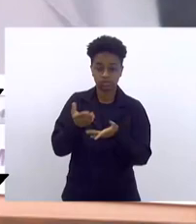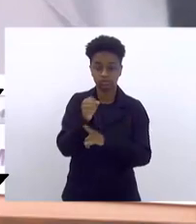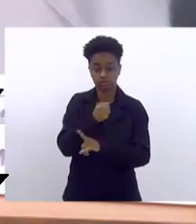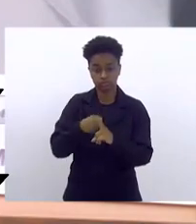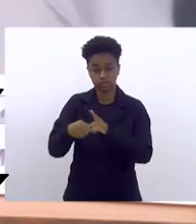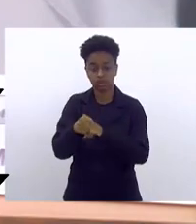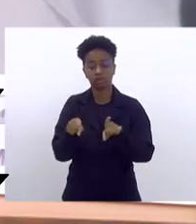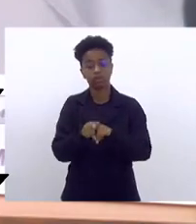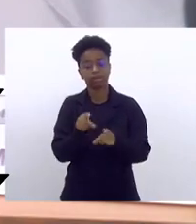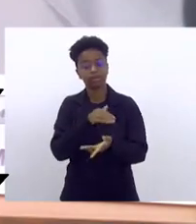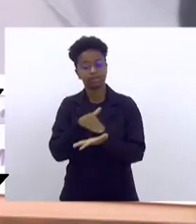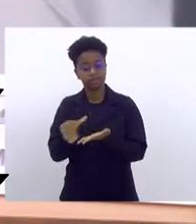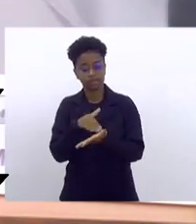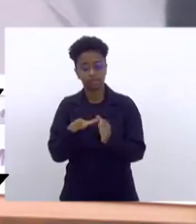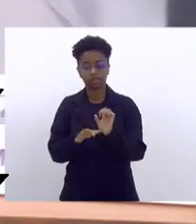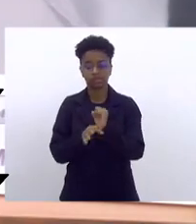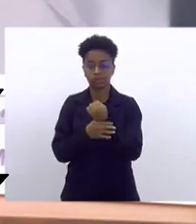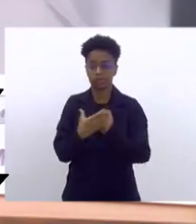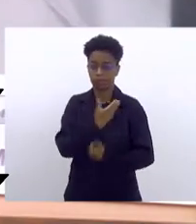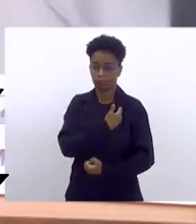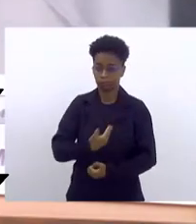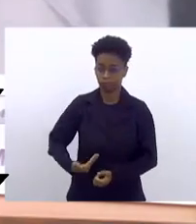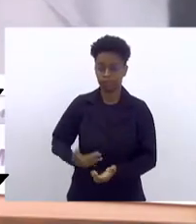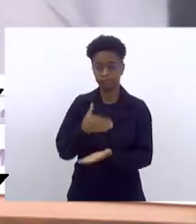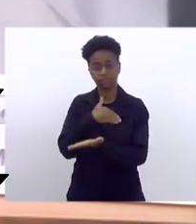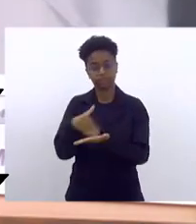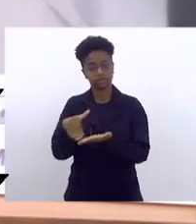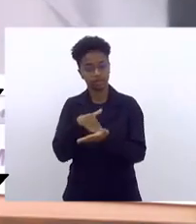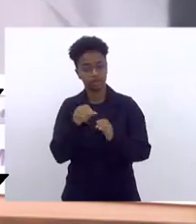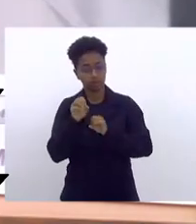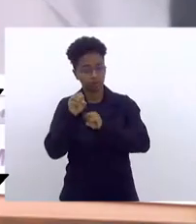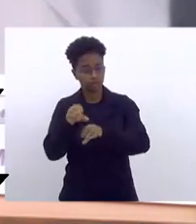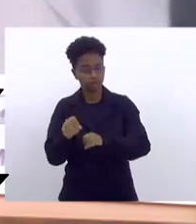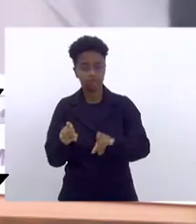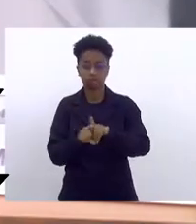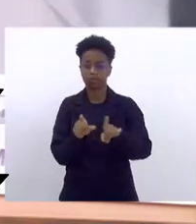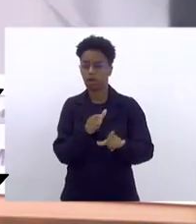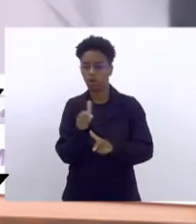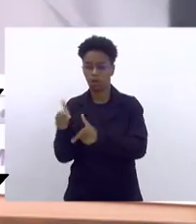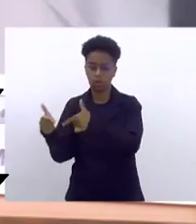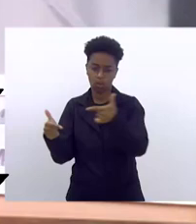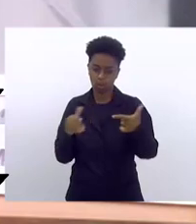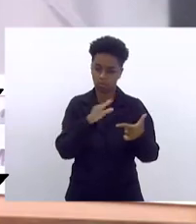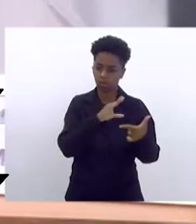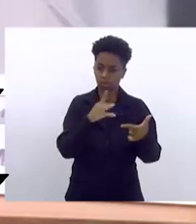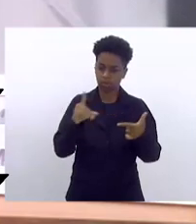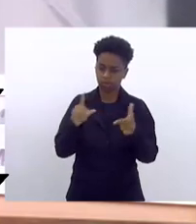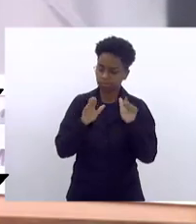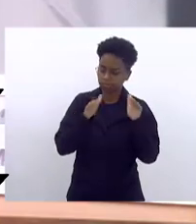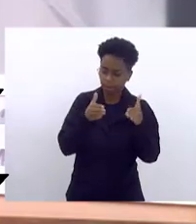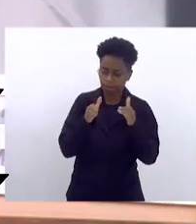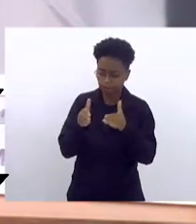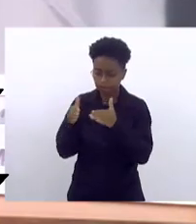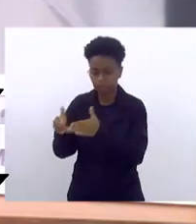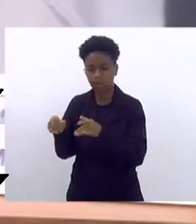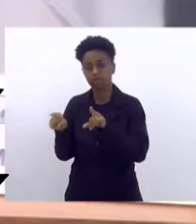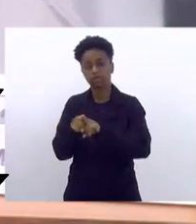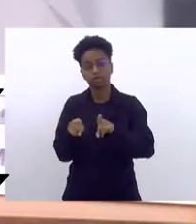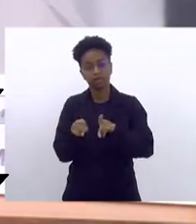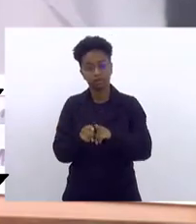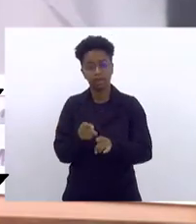segurança pública secretária de educação e demais coordenadores específicos vi também